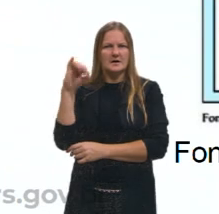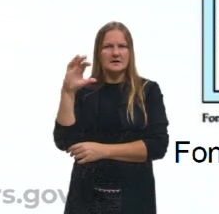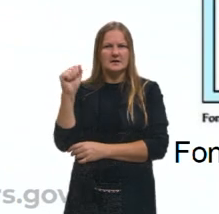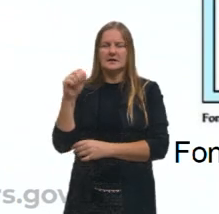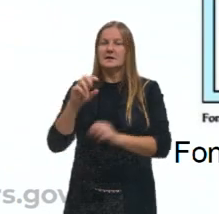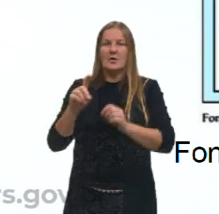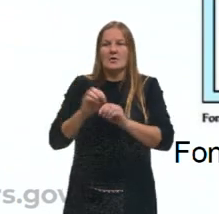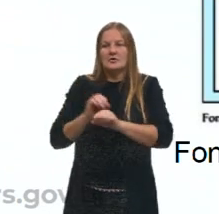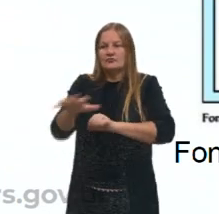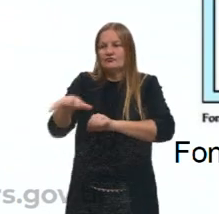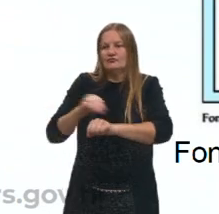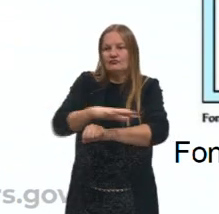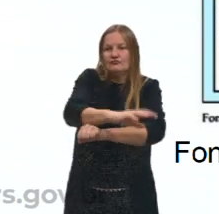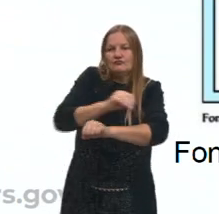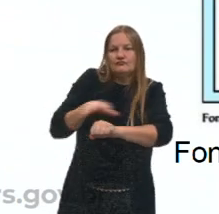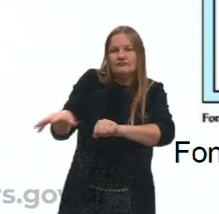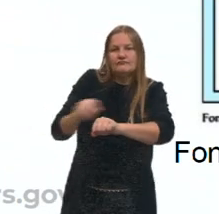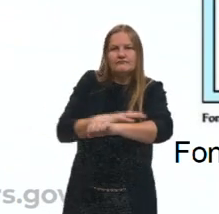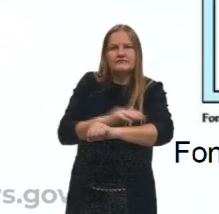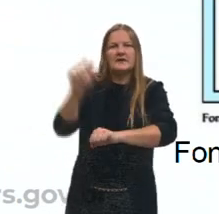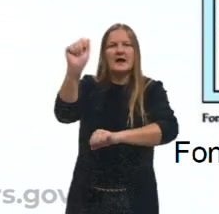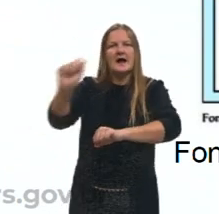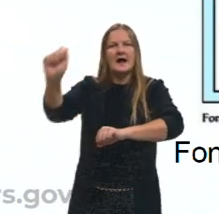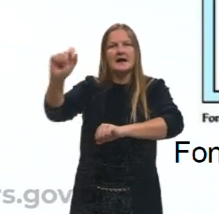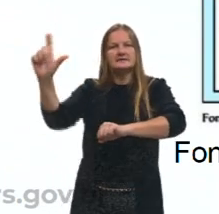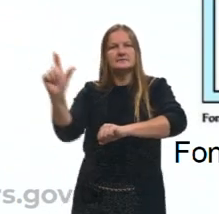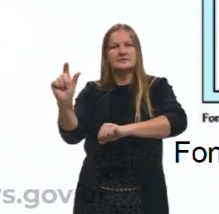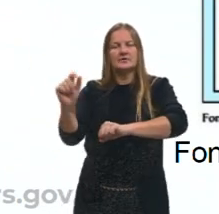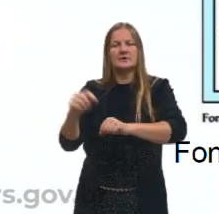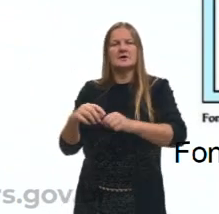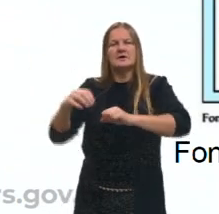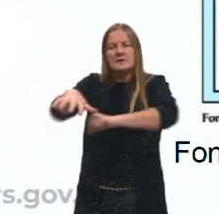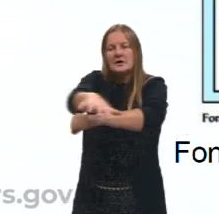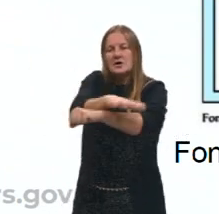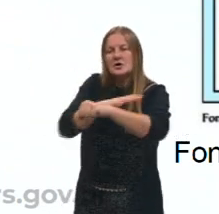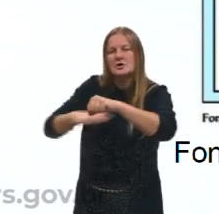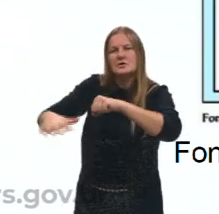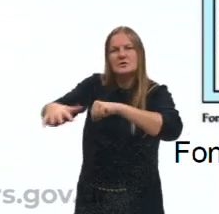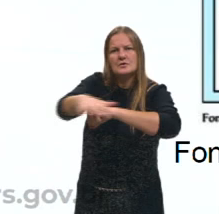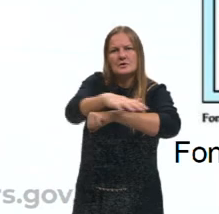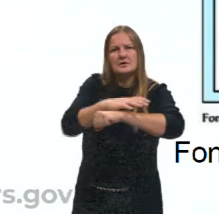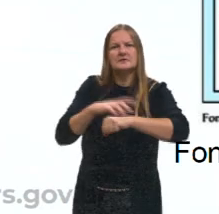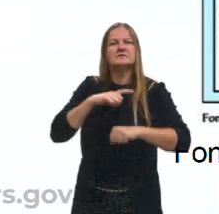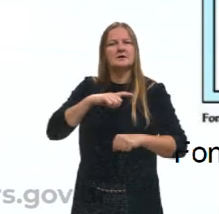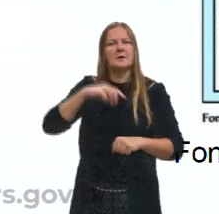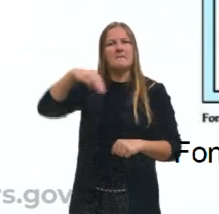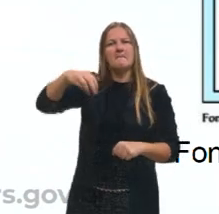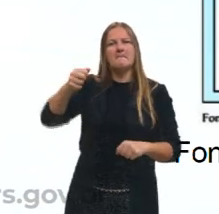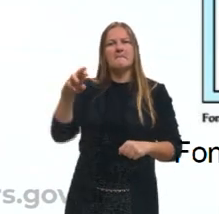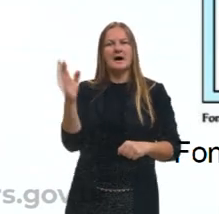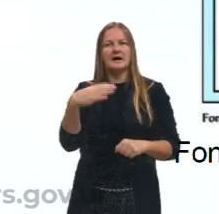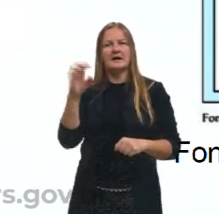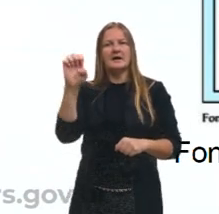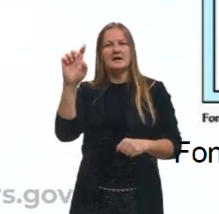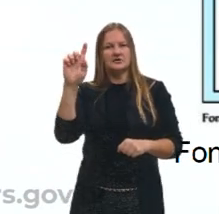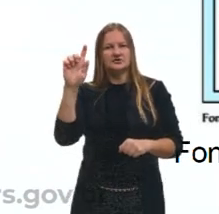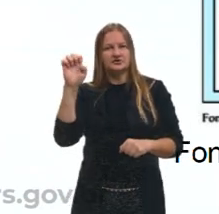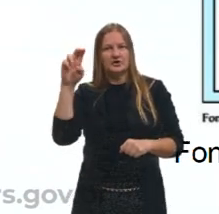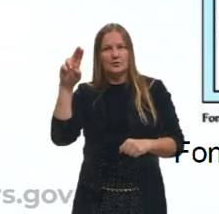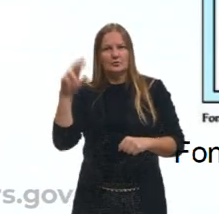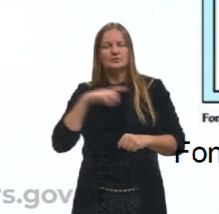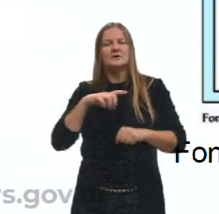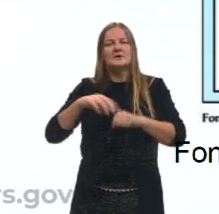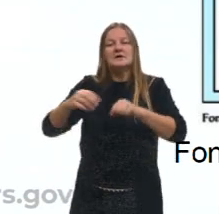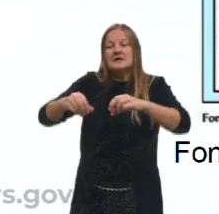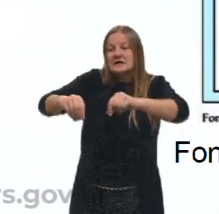também se espalharam para a Ásia menor eles ocuparam essas Ilhas que tem no mar Egeu e isso constituem tão